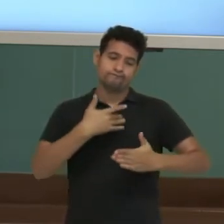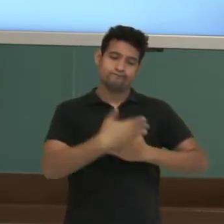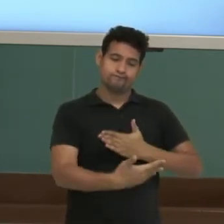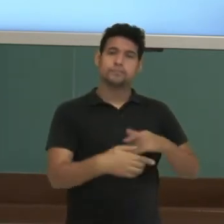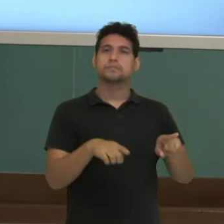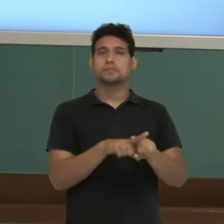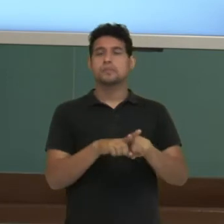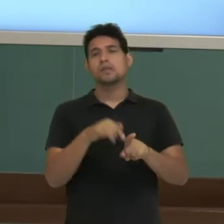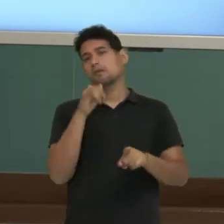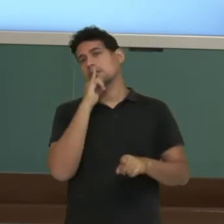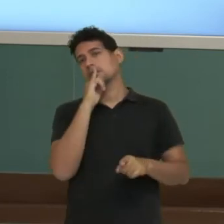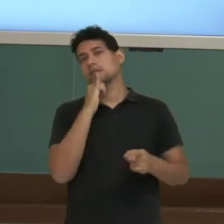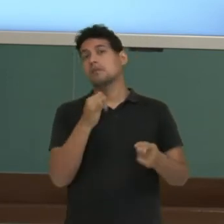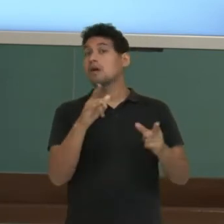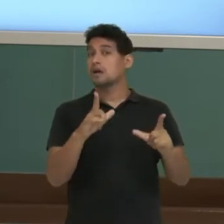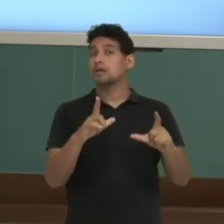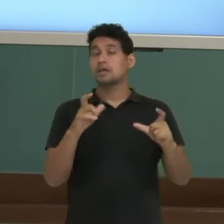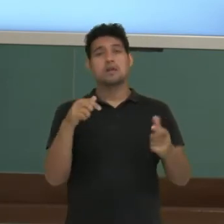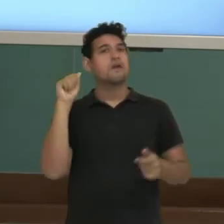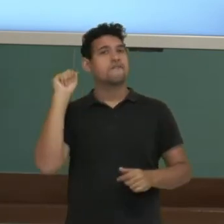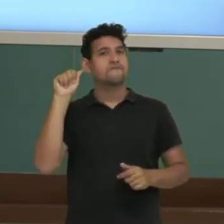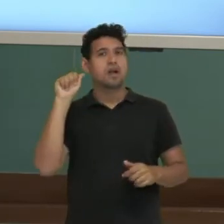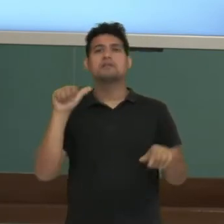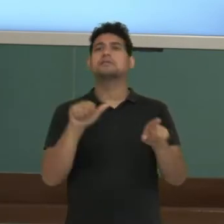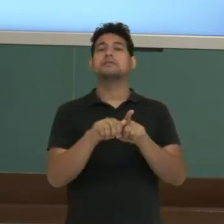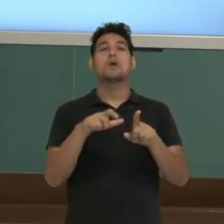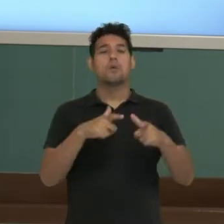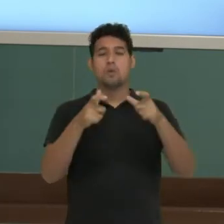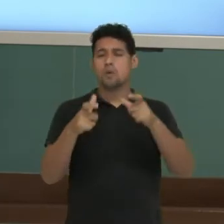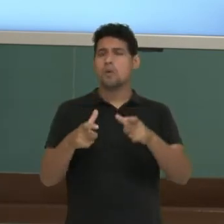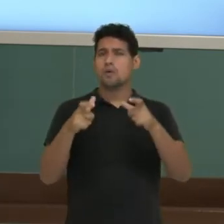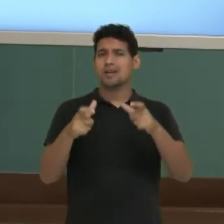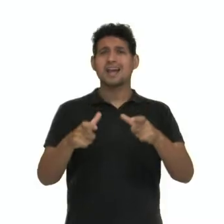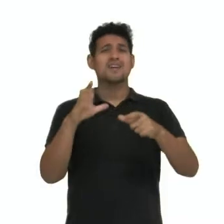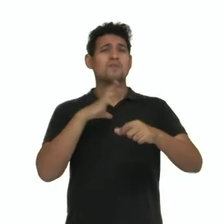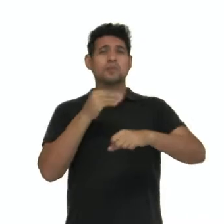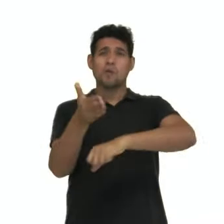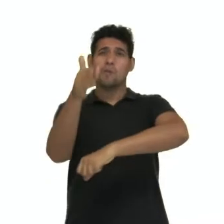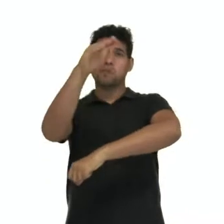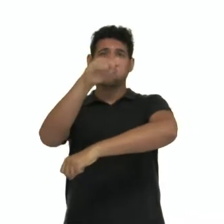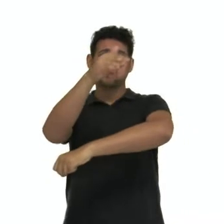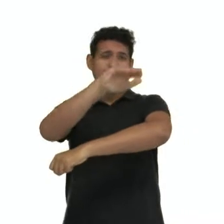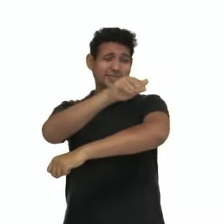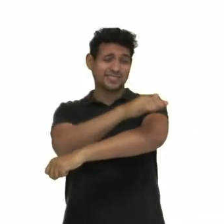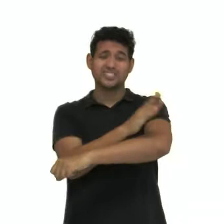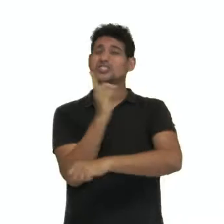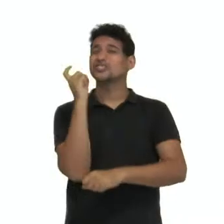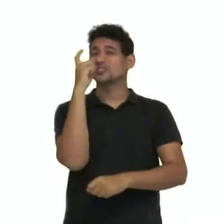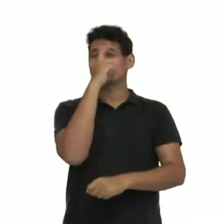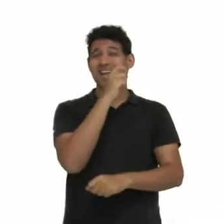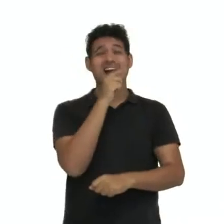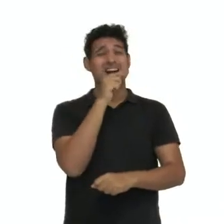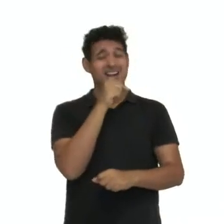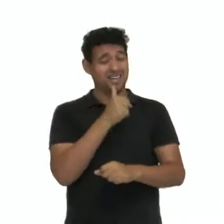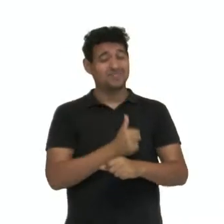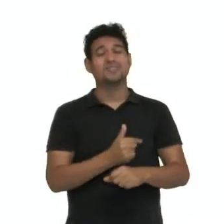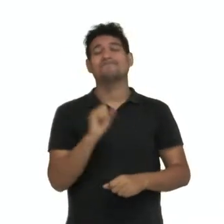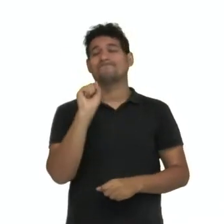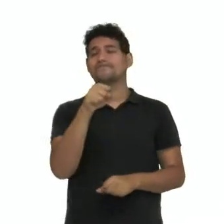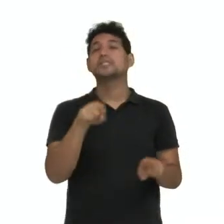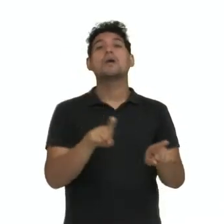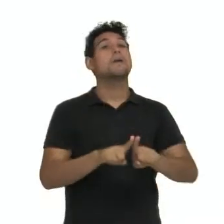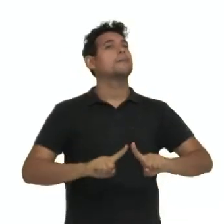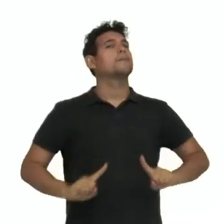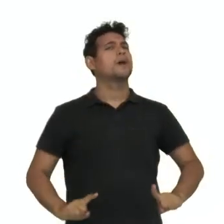percalços. Como, por exemplo, aqui no Afeganistão, nós temos uma área muito montanhosa, temos uma dificuldade hídrica muito grande, mas